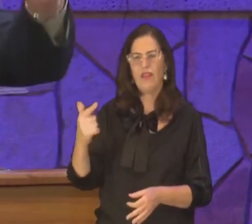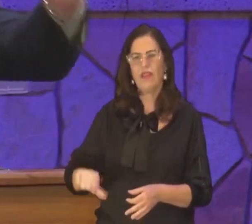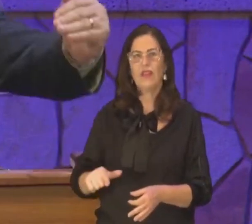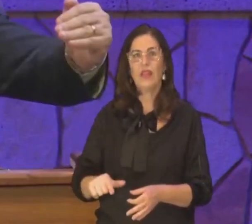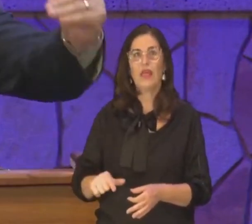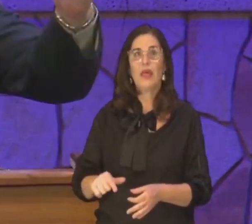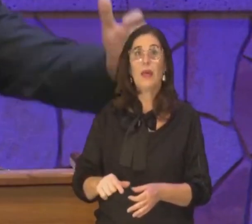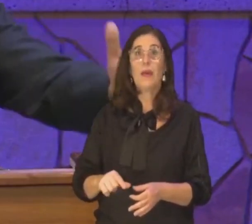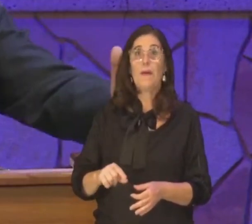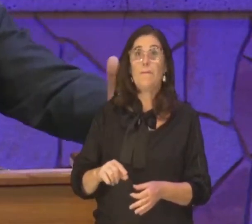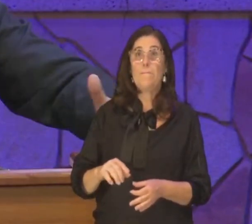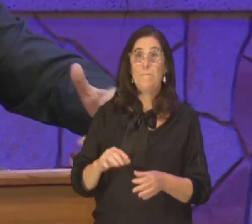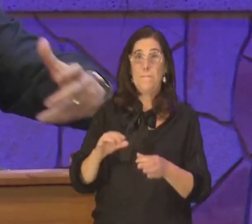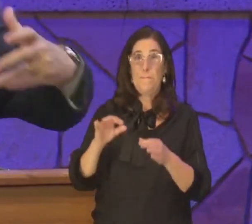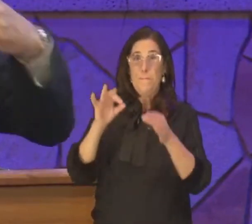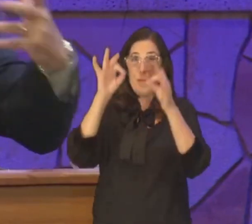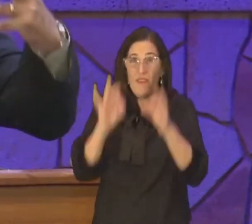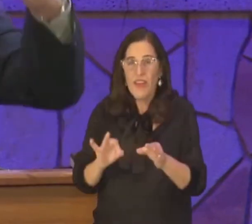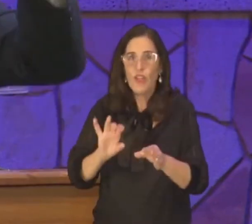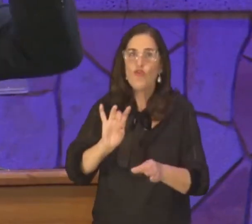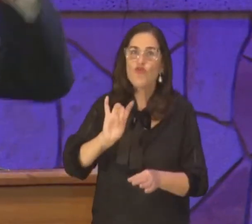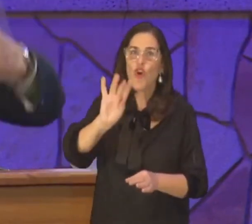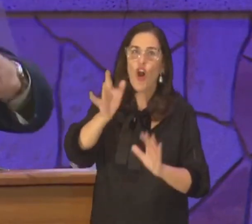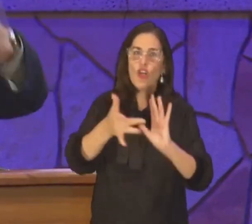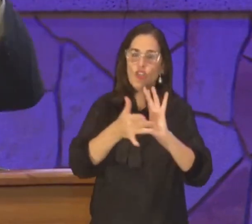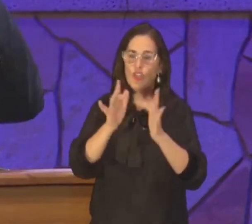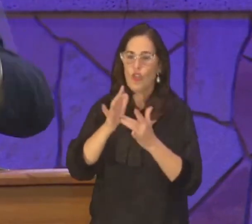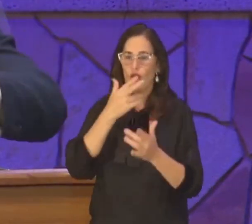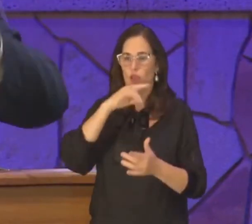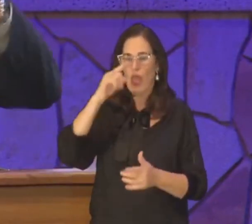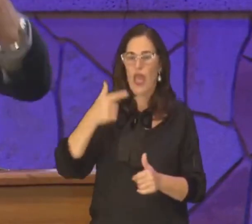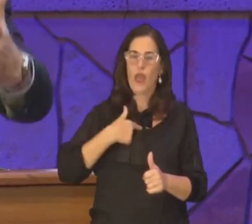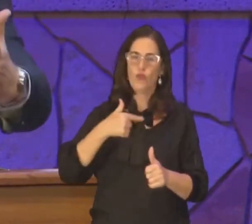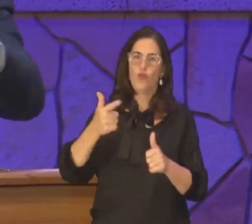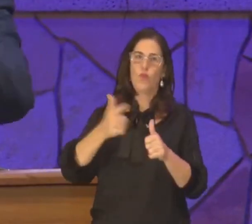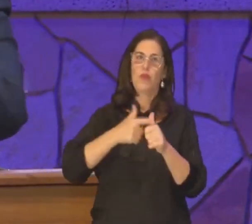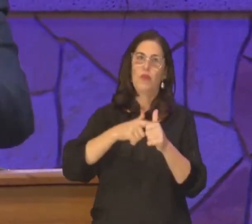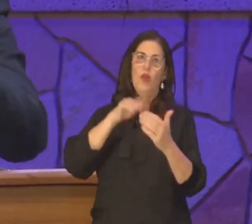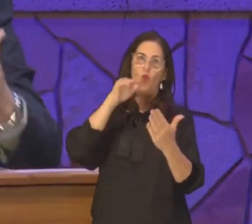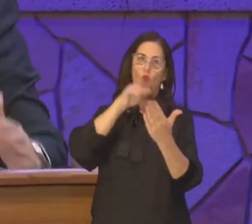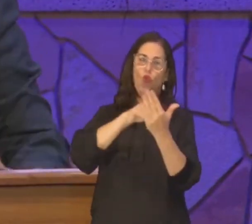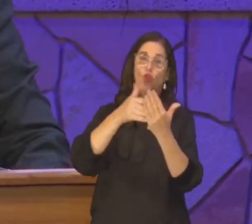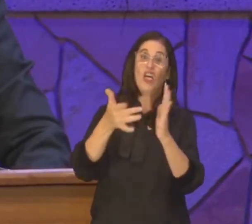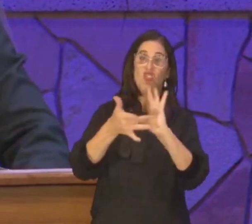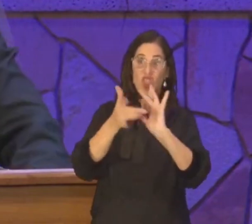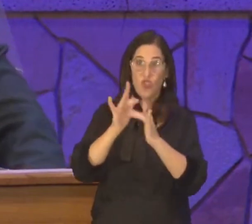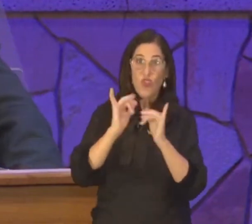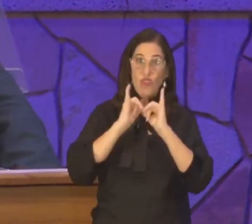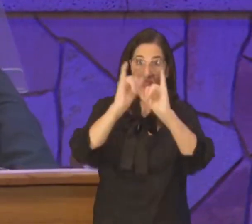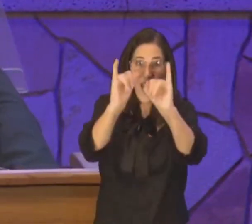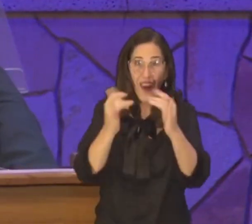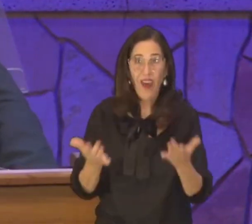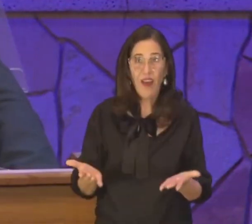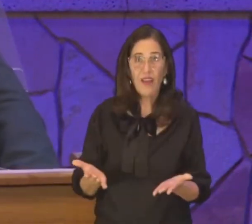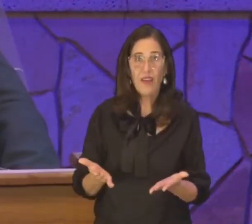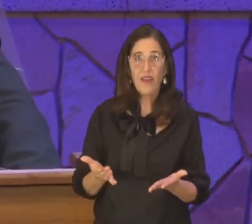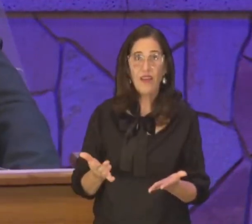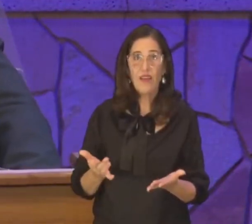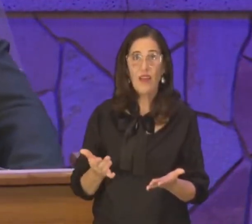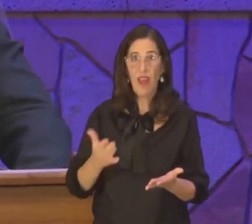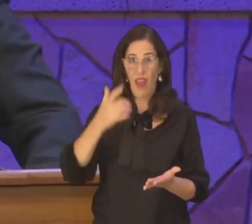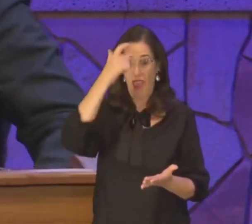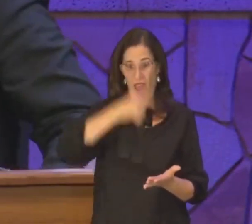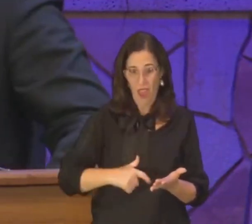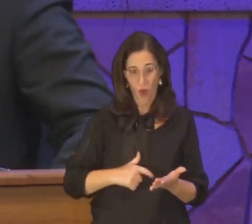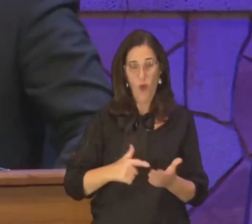perfeito só o Senhor Jesus. Eu sou o primeiro e o último. Ele declara isso no verso de número 8.